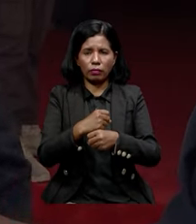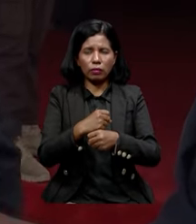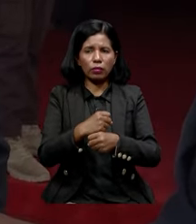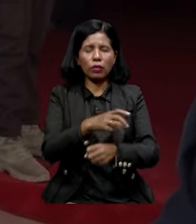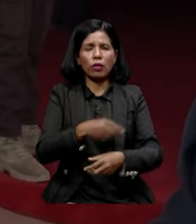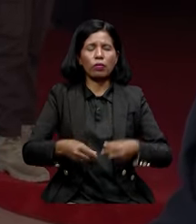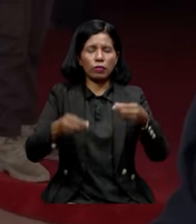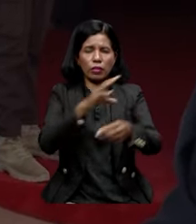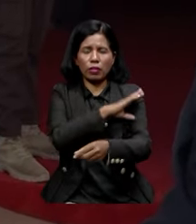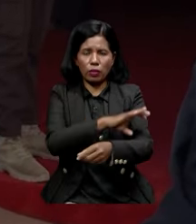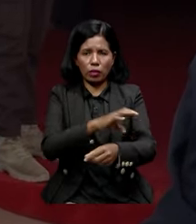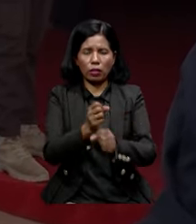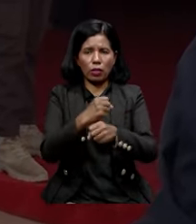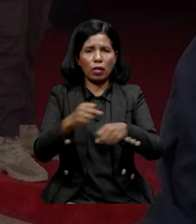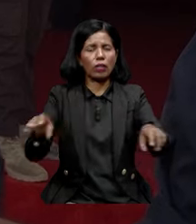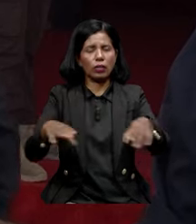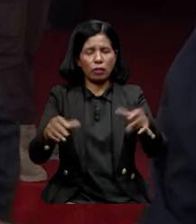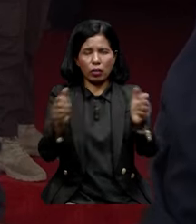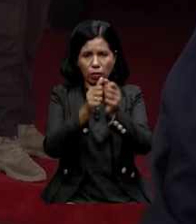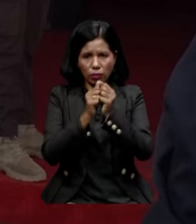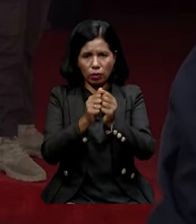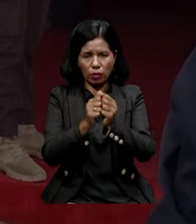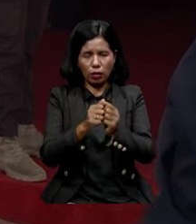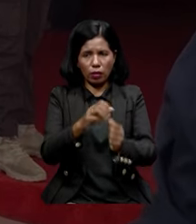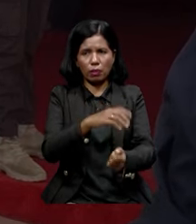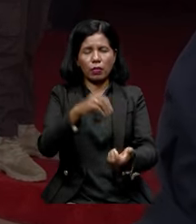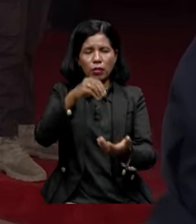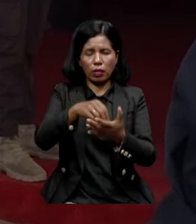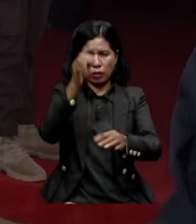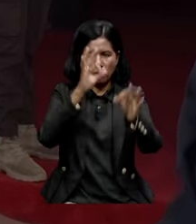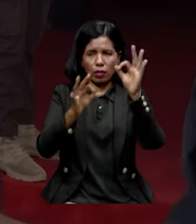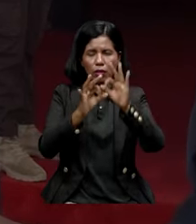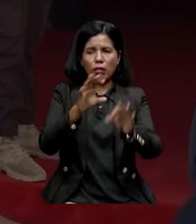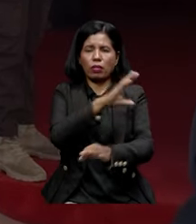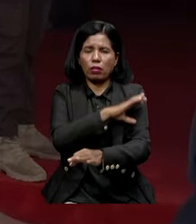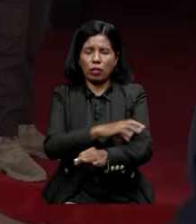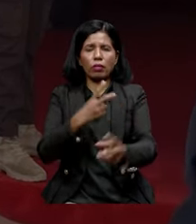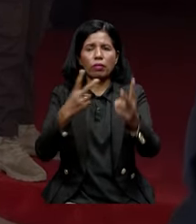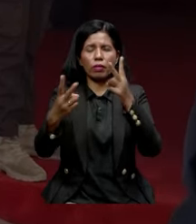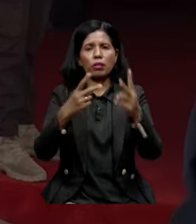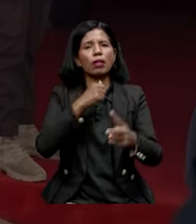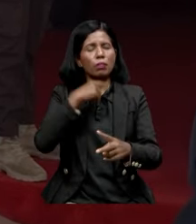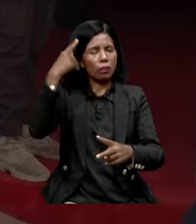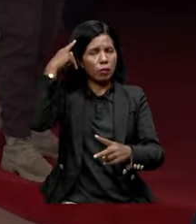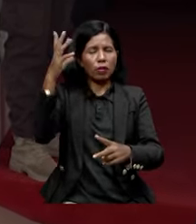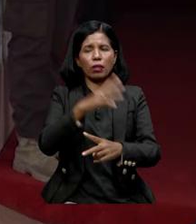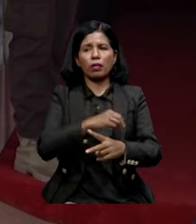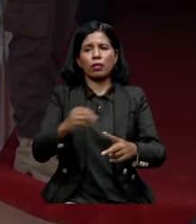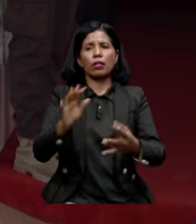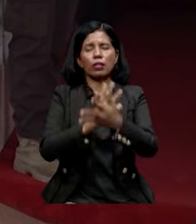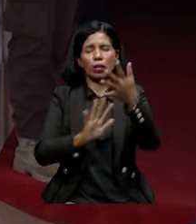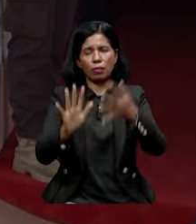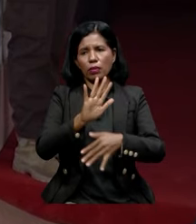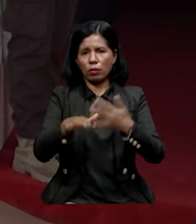força tarefa ida para halo serviço intensivo ba garanti segurança e a visita Santo Padre Ninian homo evento celebração